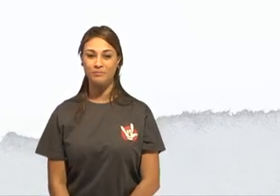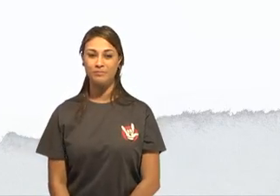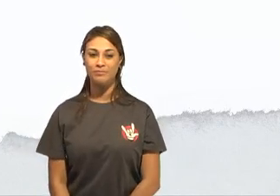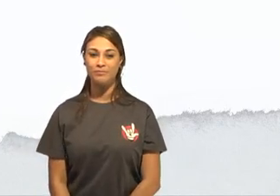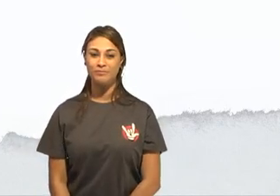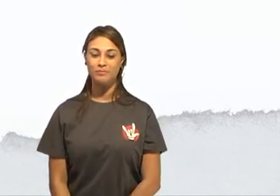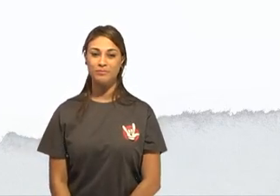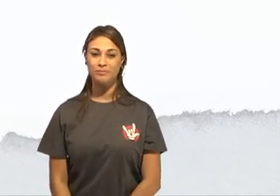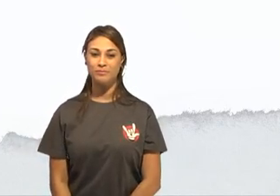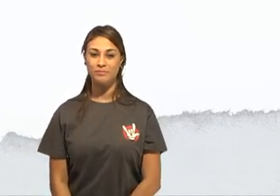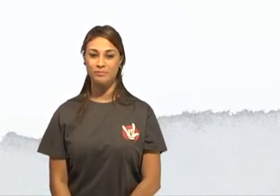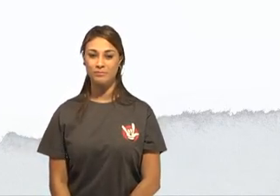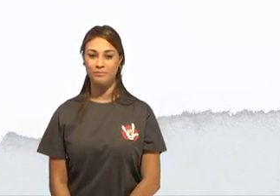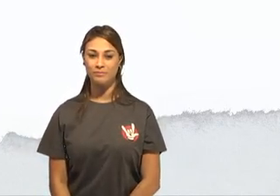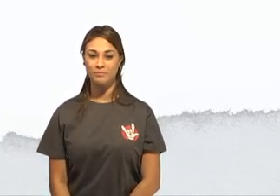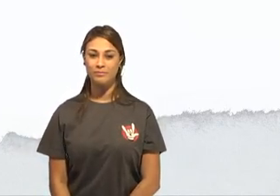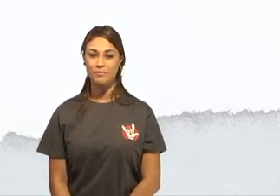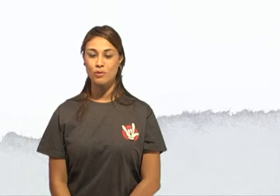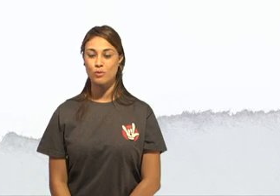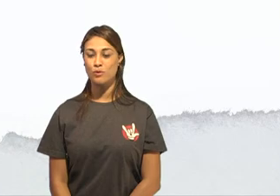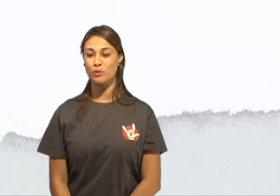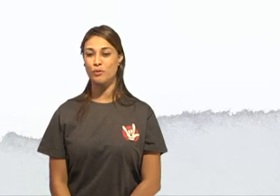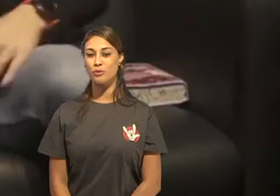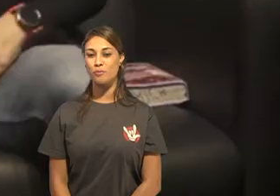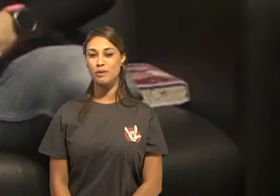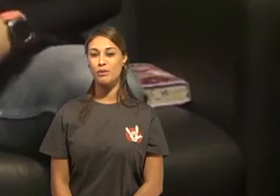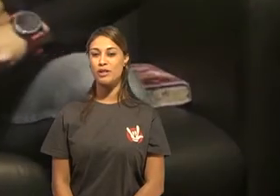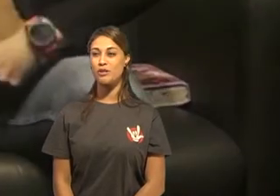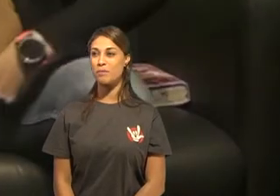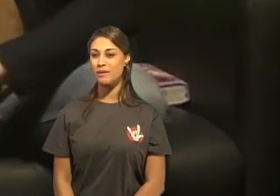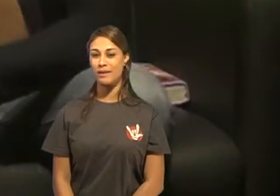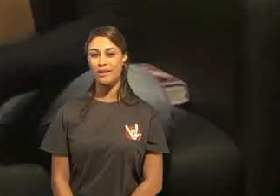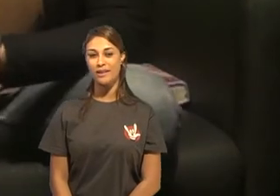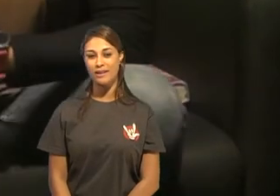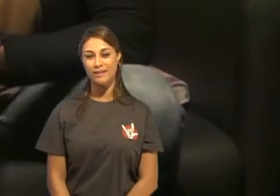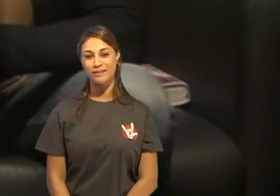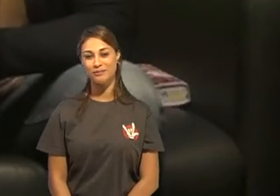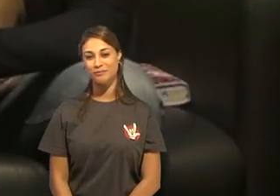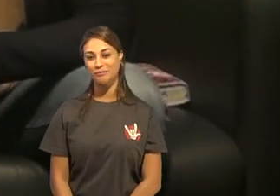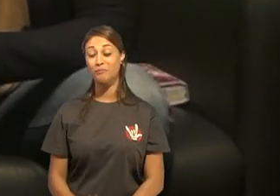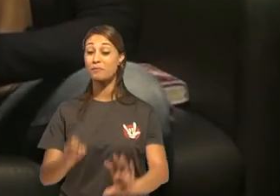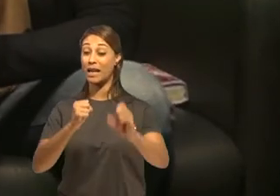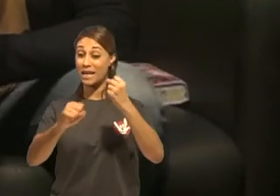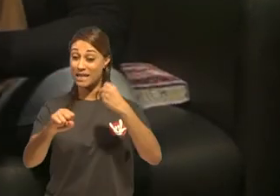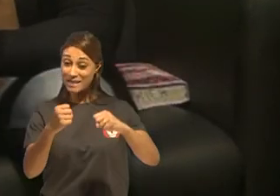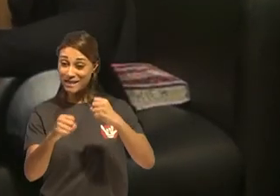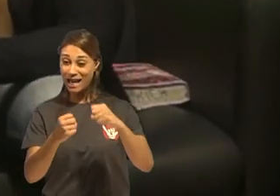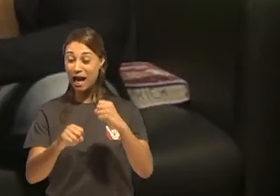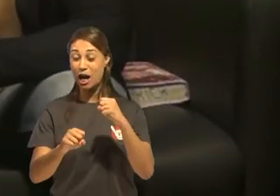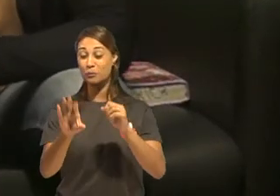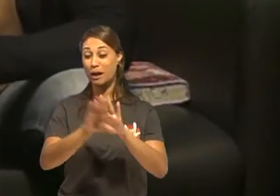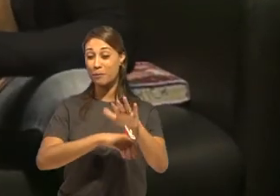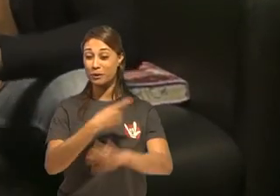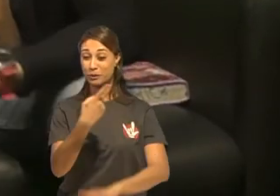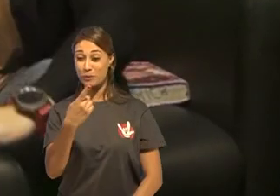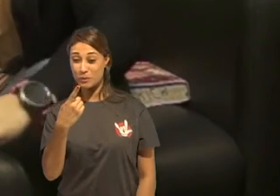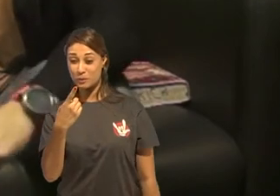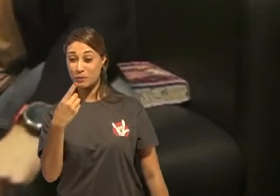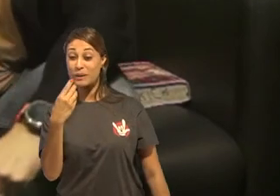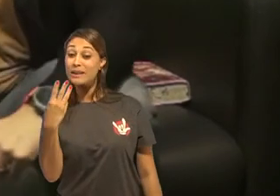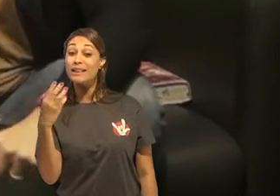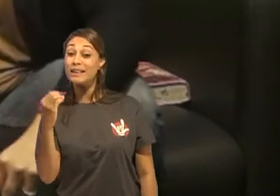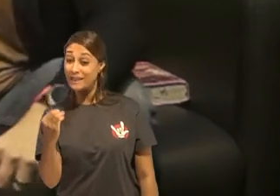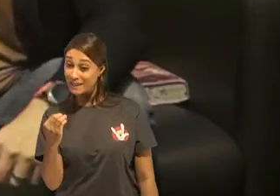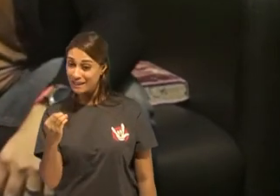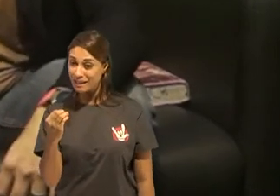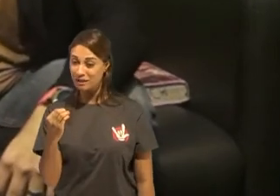3 segundos, 2, 1. Foi. Qual é, Vanessa, o versículo? Salmo 35. O choro pode durar uma